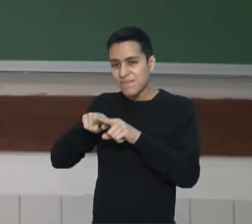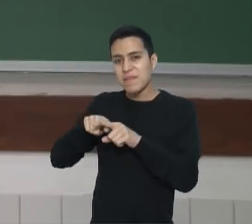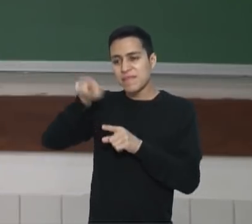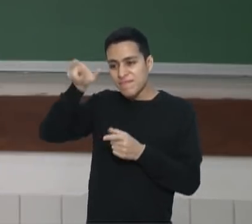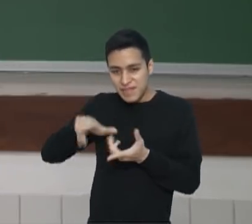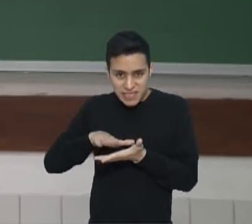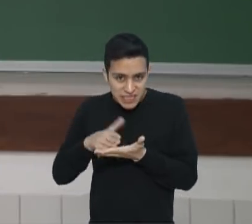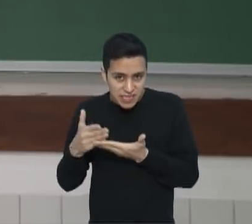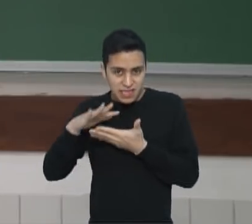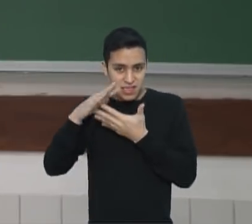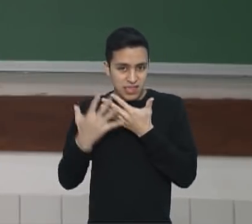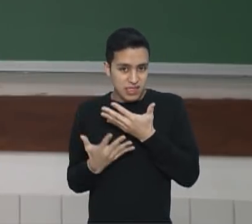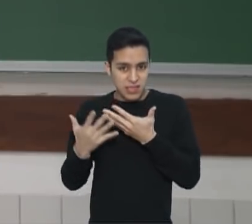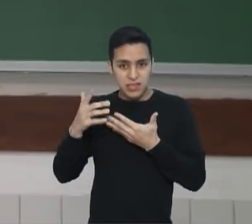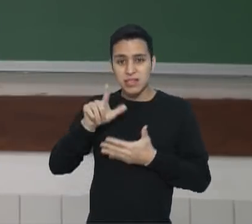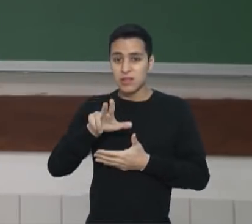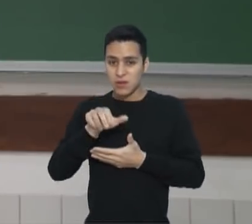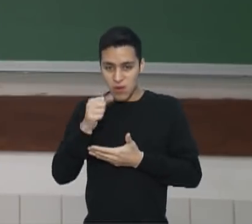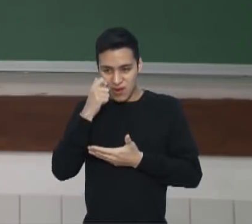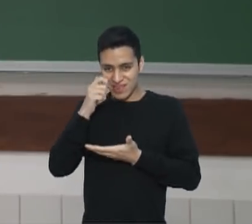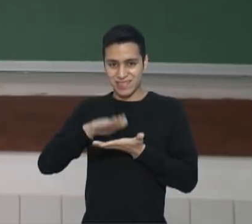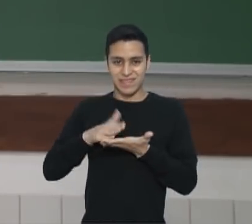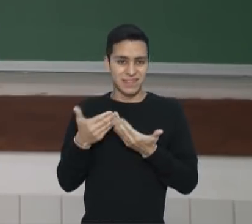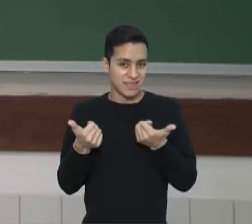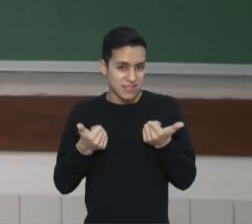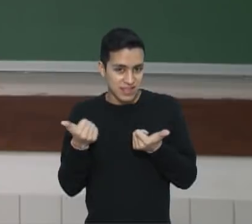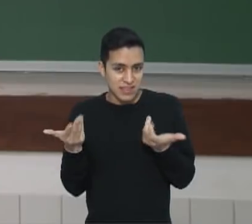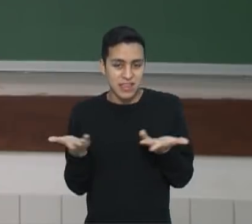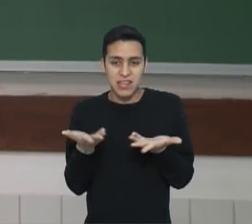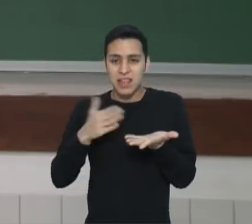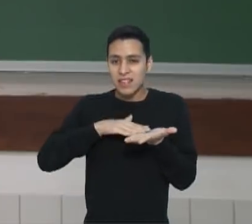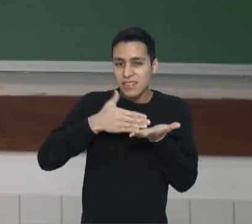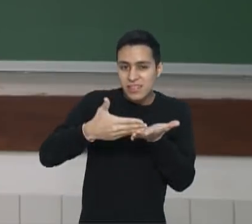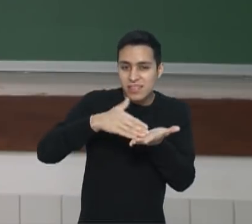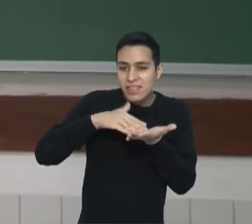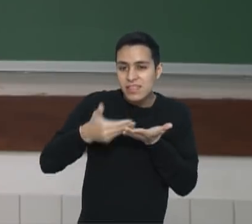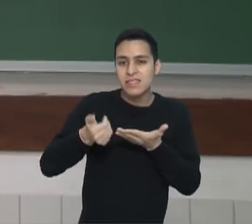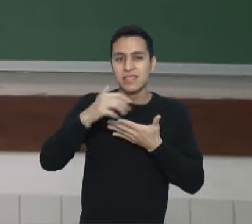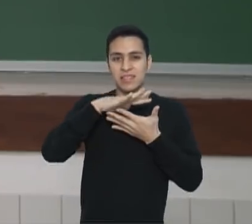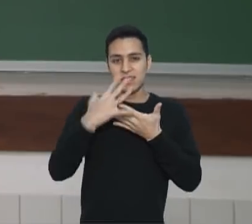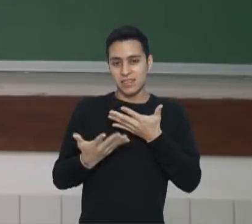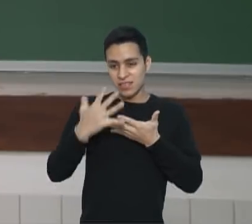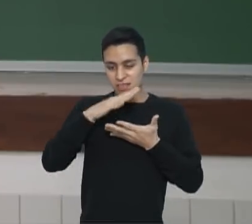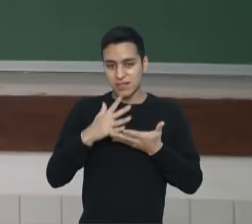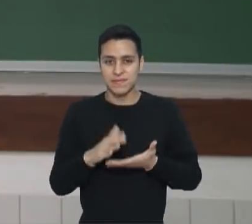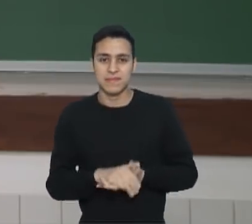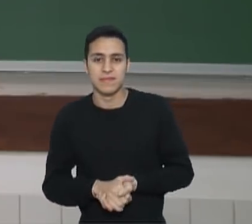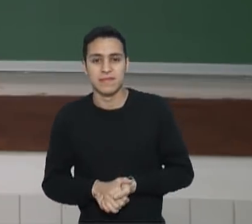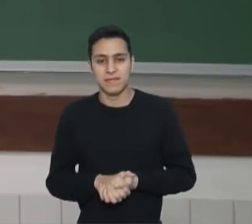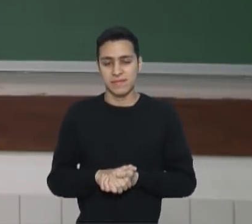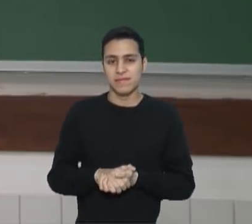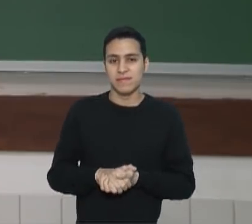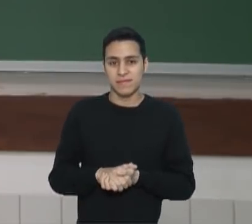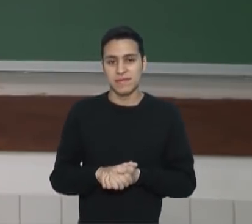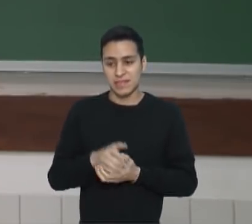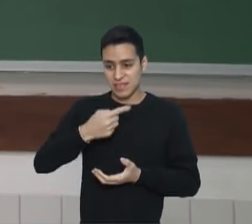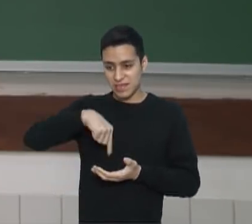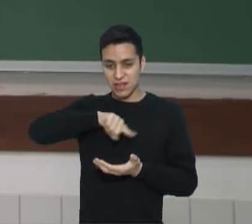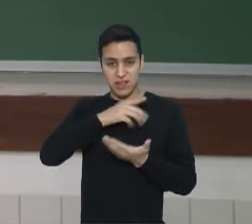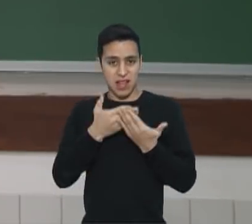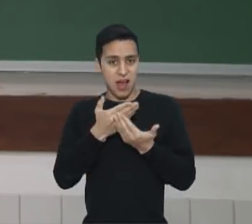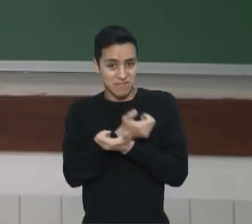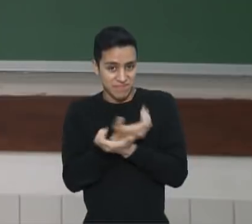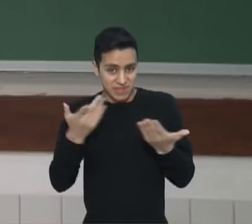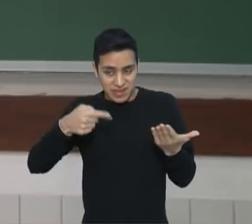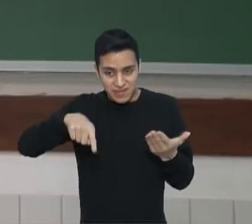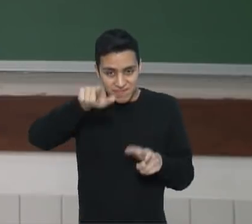de Libras, o Lucas, que está fazendo essa tradução simultânea da nossa aula para